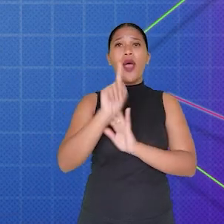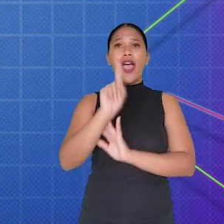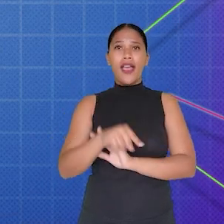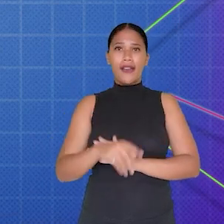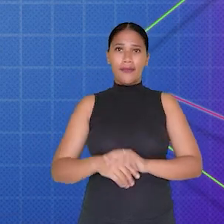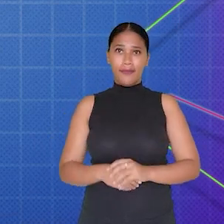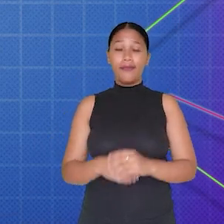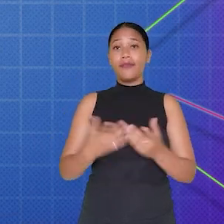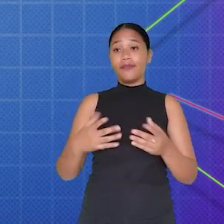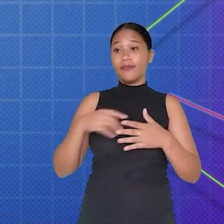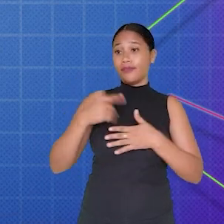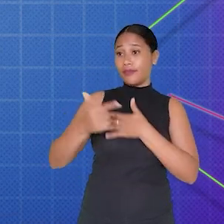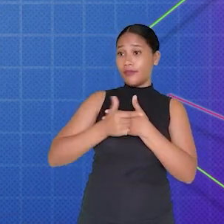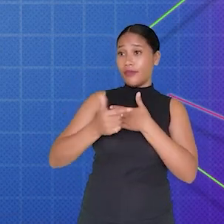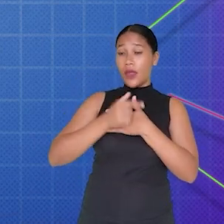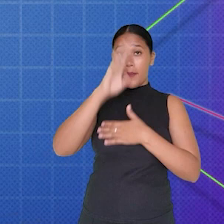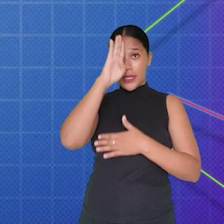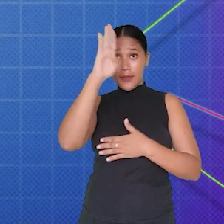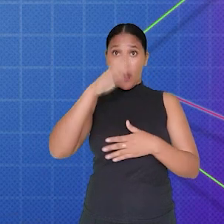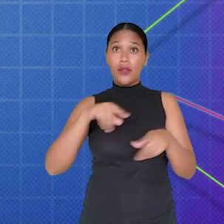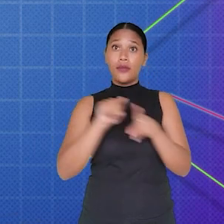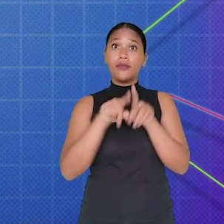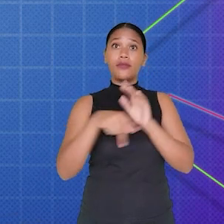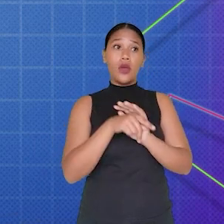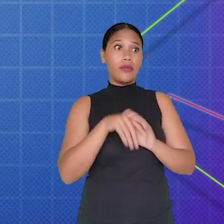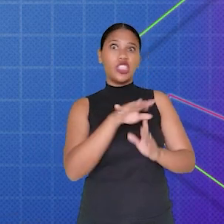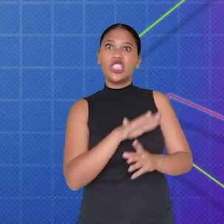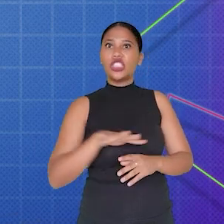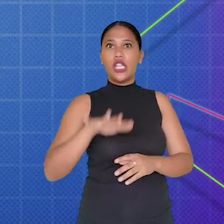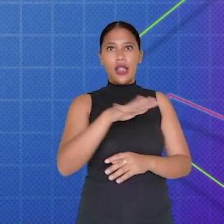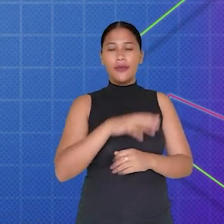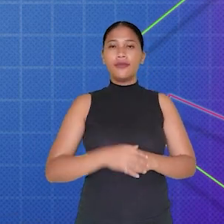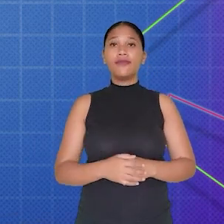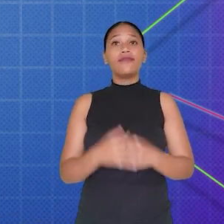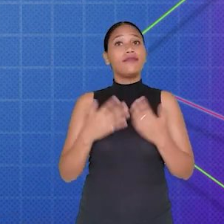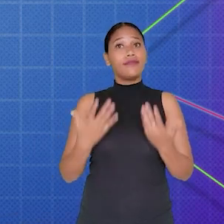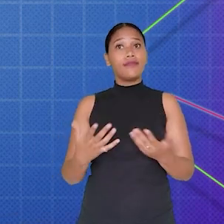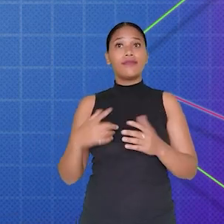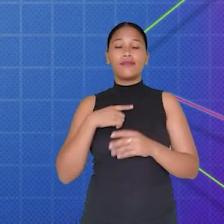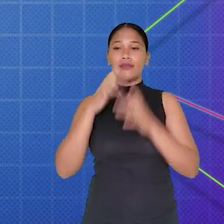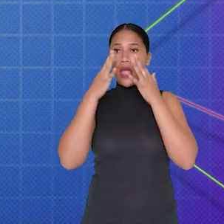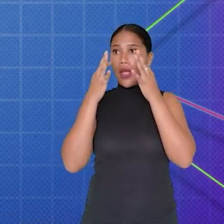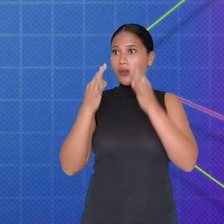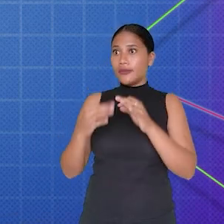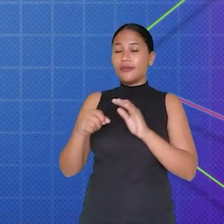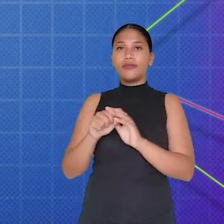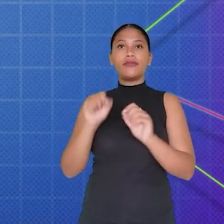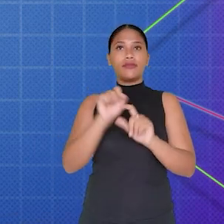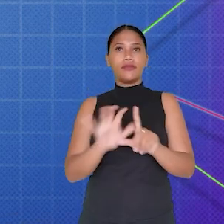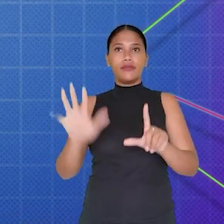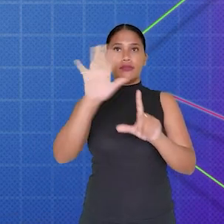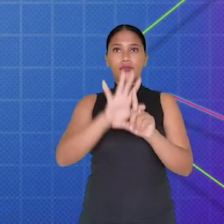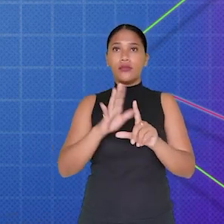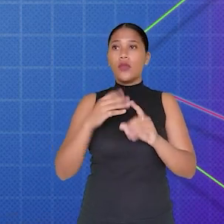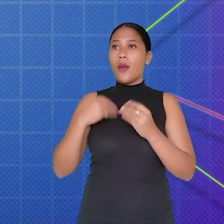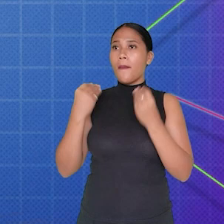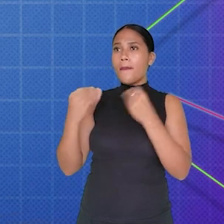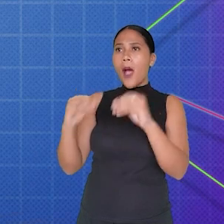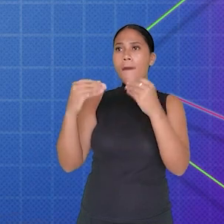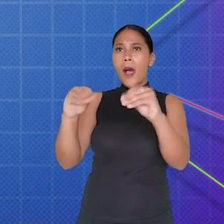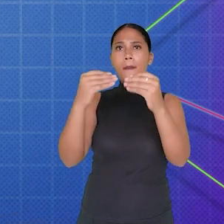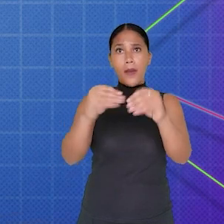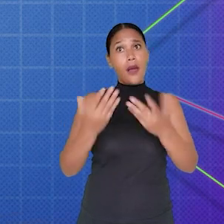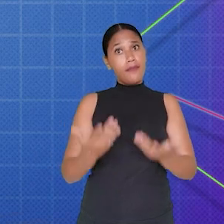apresenta um resumo da narrativa do jogo, incluindo os personagens principais e a trama geral. Por fim, a seção de plataformas define